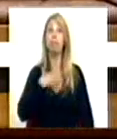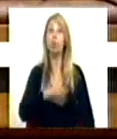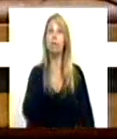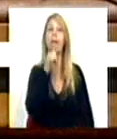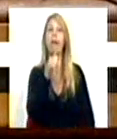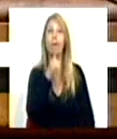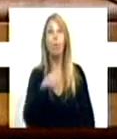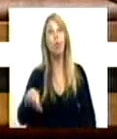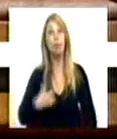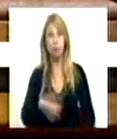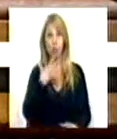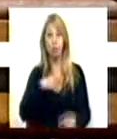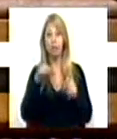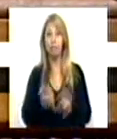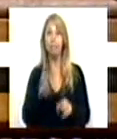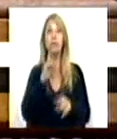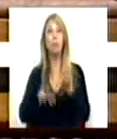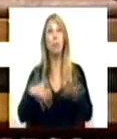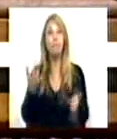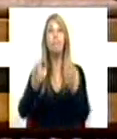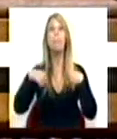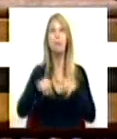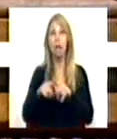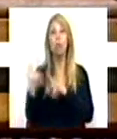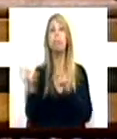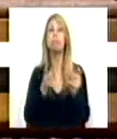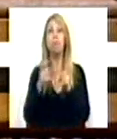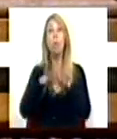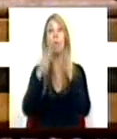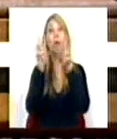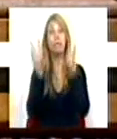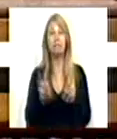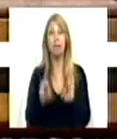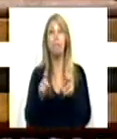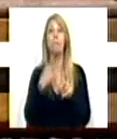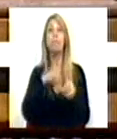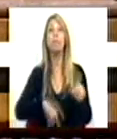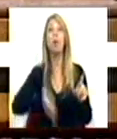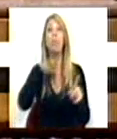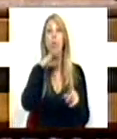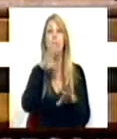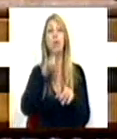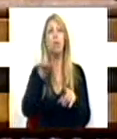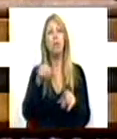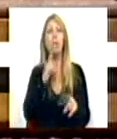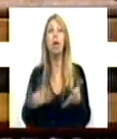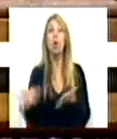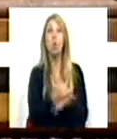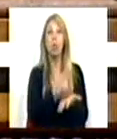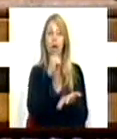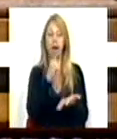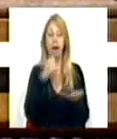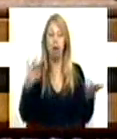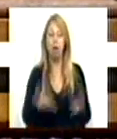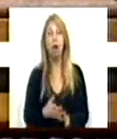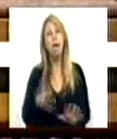de trazer a discussão neste plenário a matéria da poluição dos recursos hídricos. Talvez fosse importante